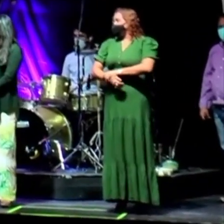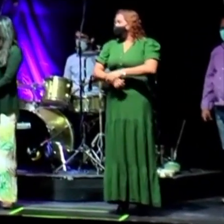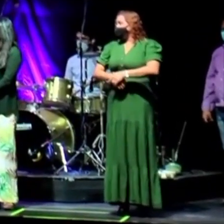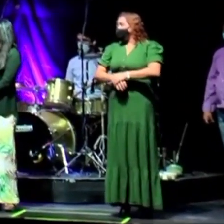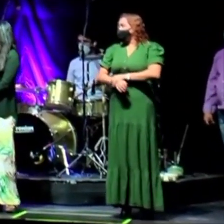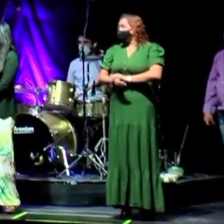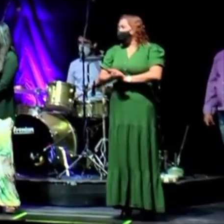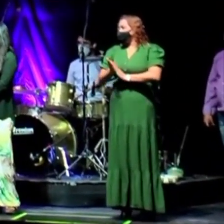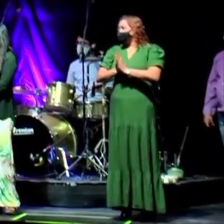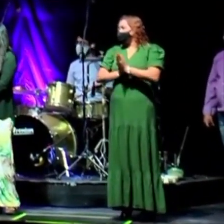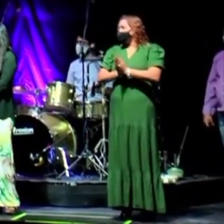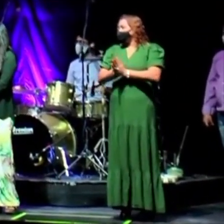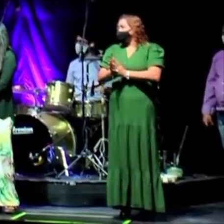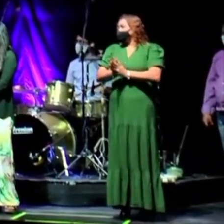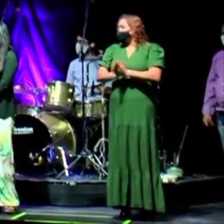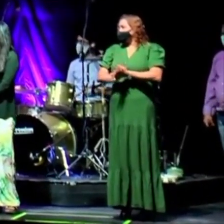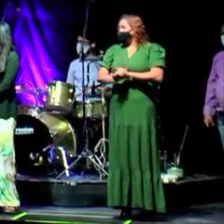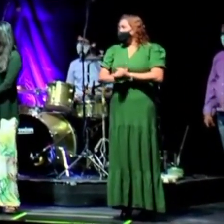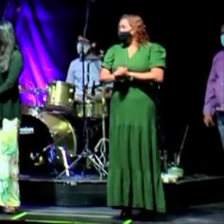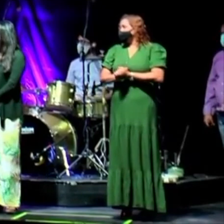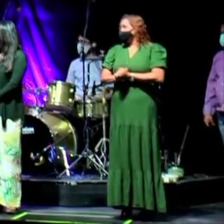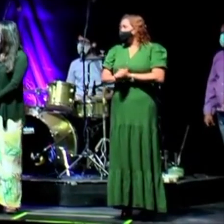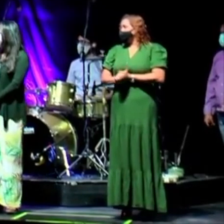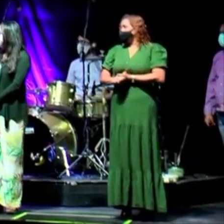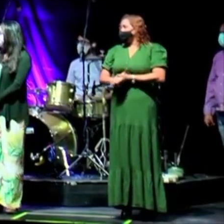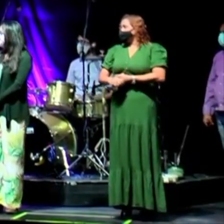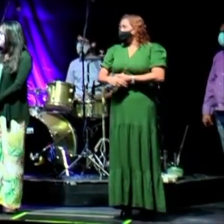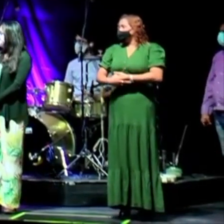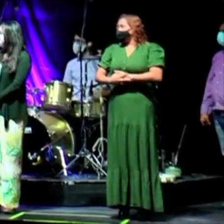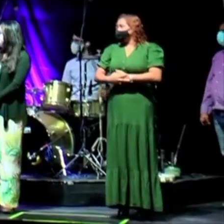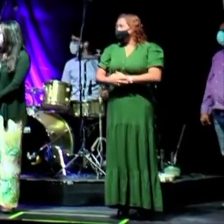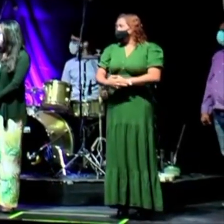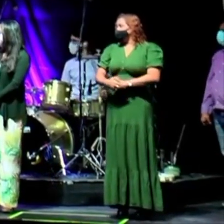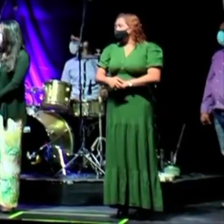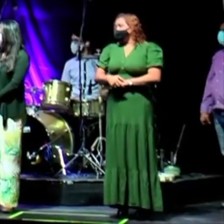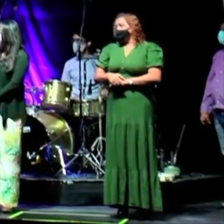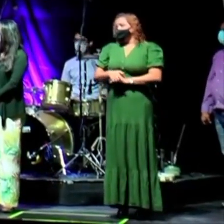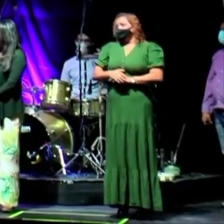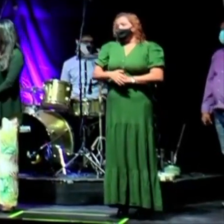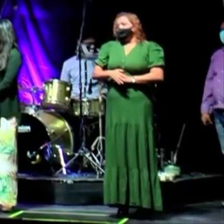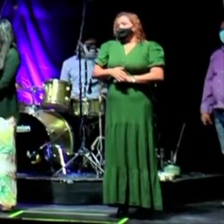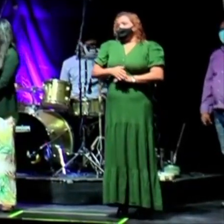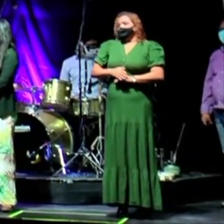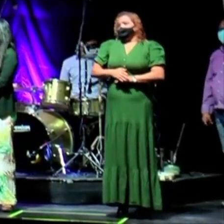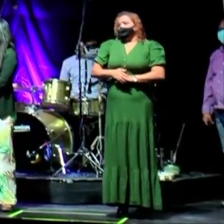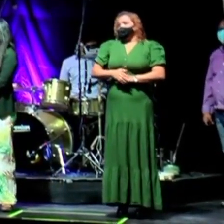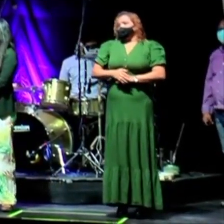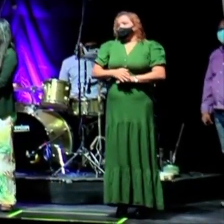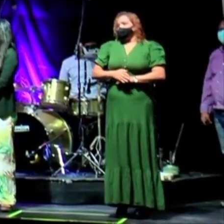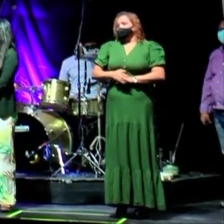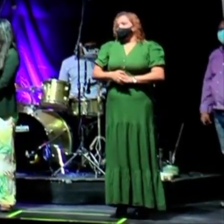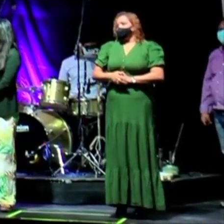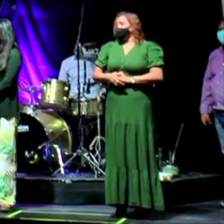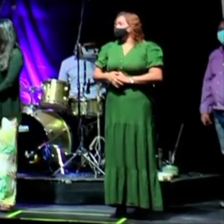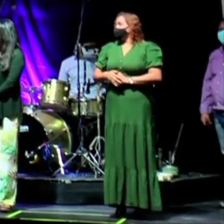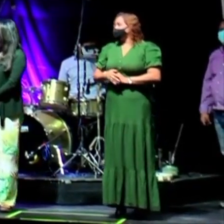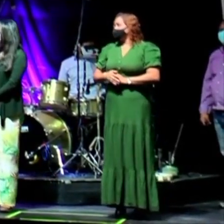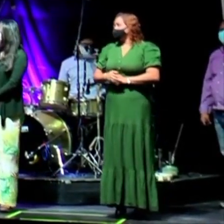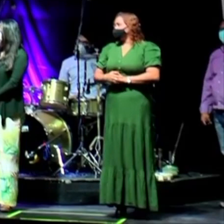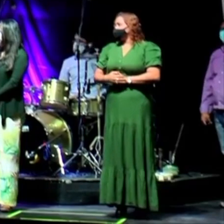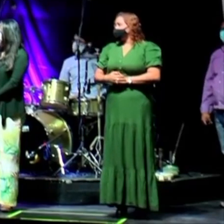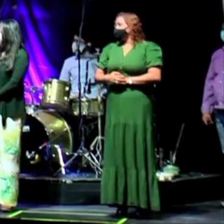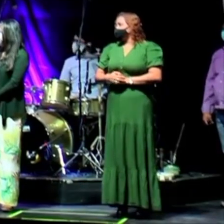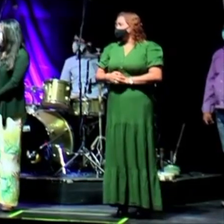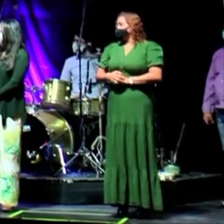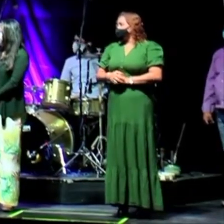nós vamos afirmar que nós não estamos sozinhos, mas que nós abrimos os nossos corações para o